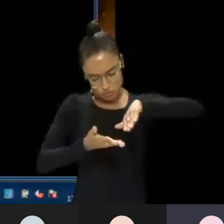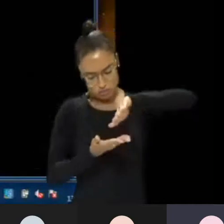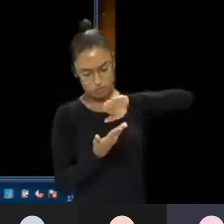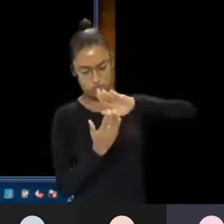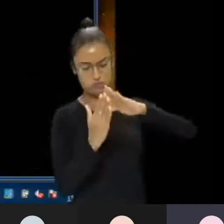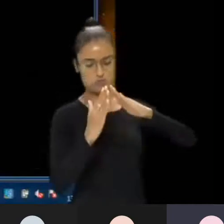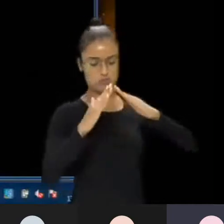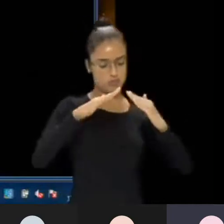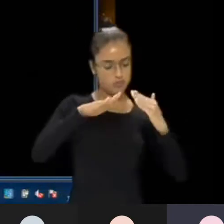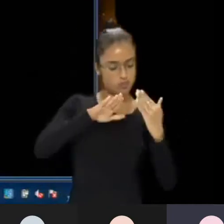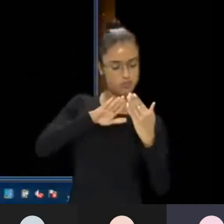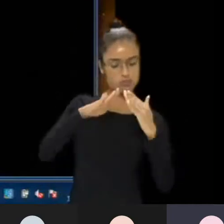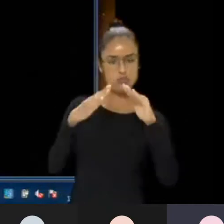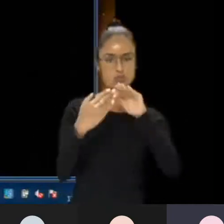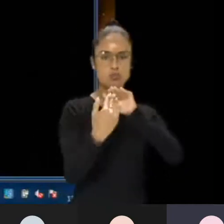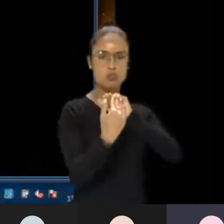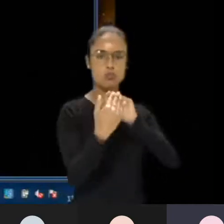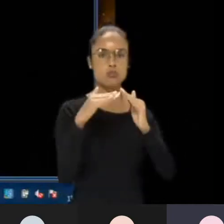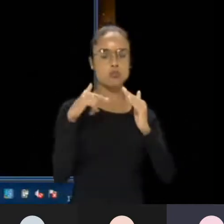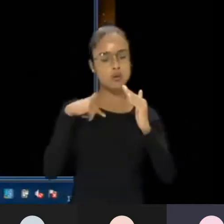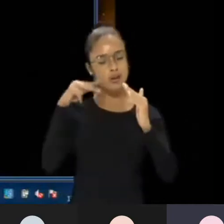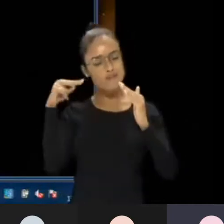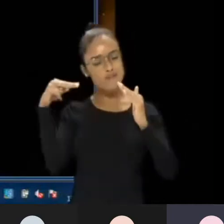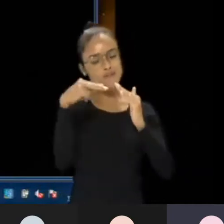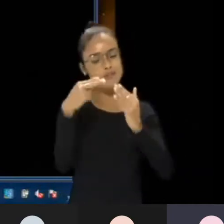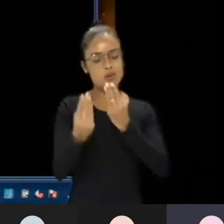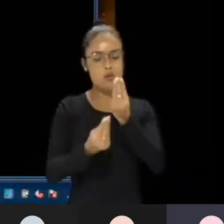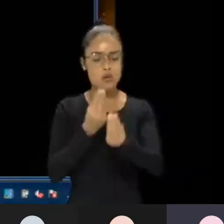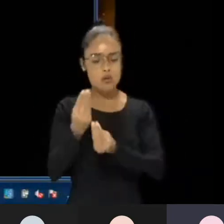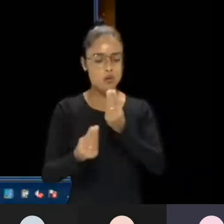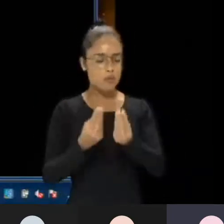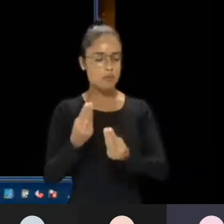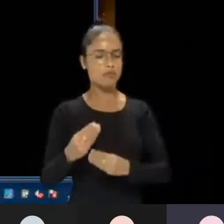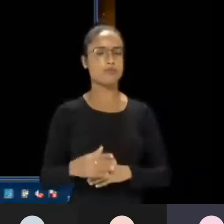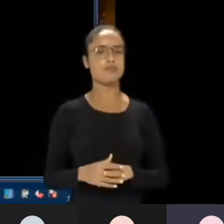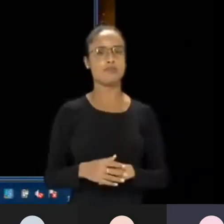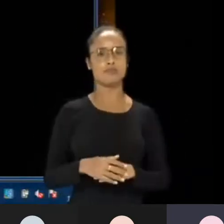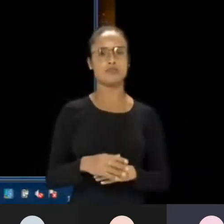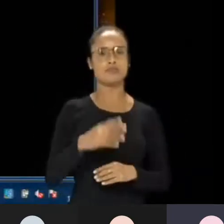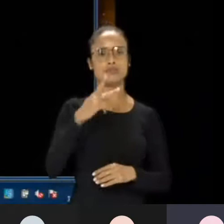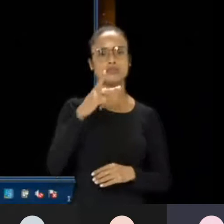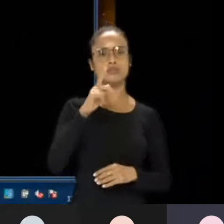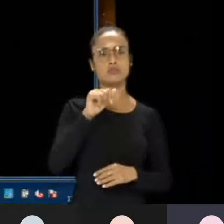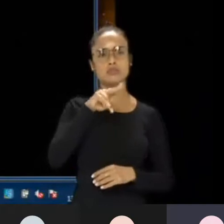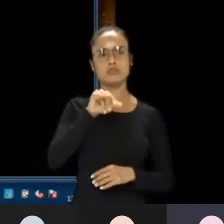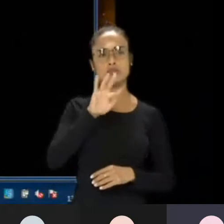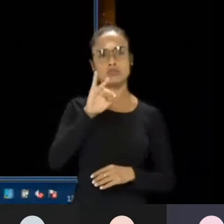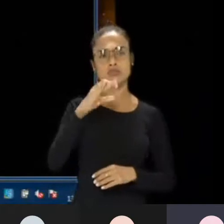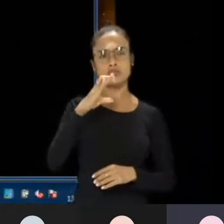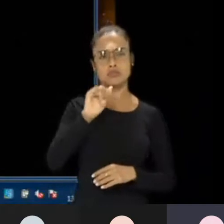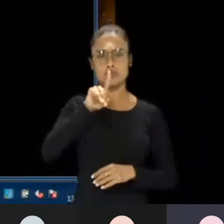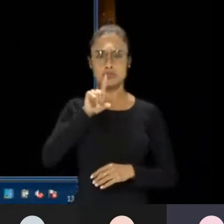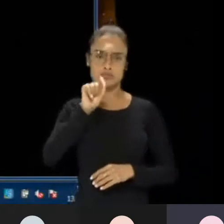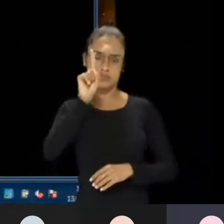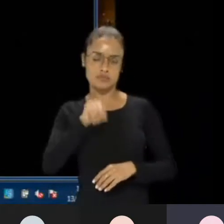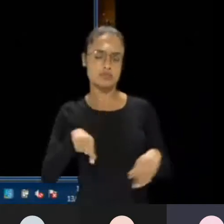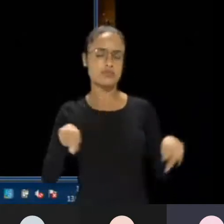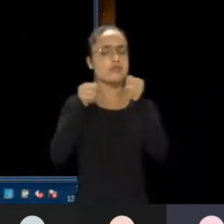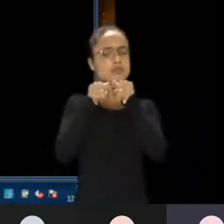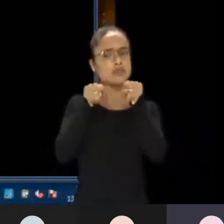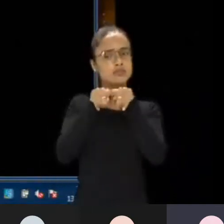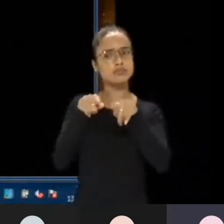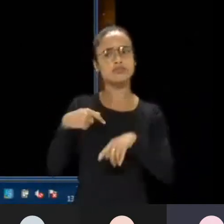e mostrando para você como que seria a forma planificada. Eu preciso analisar outro tipo de